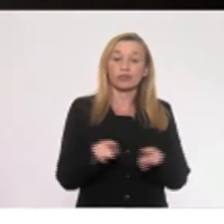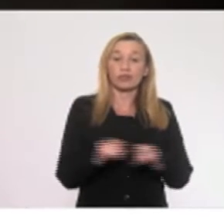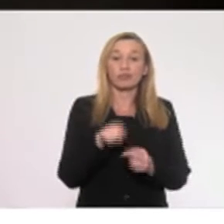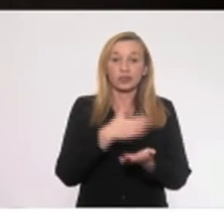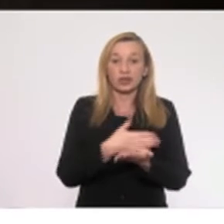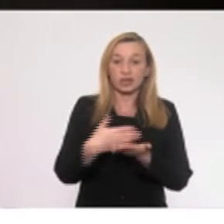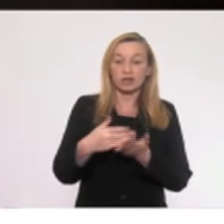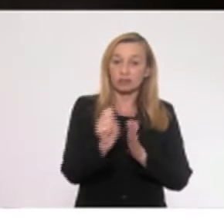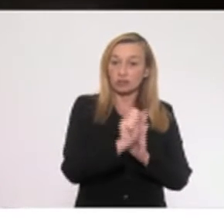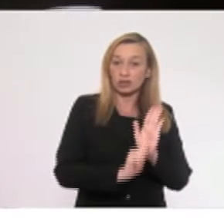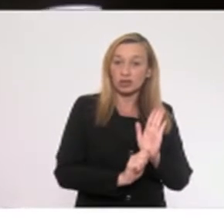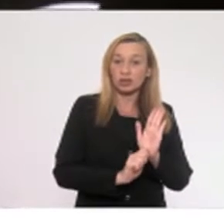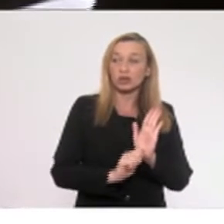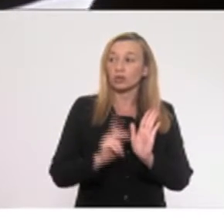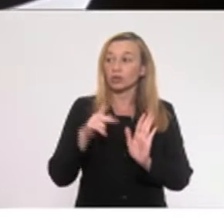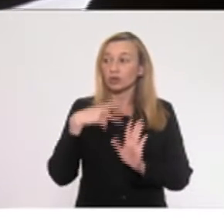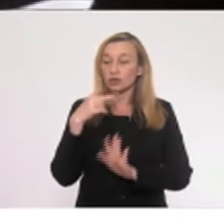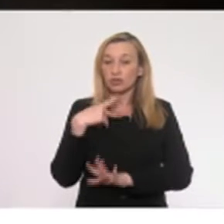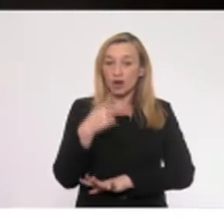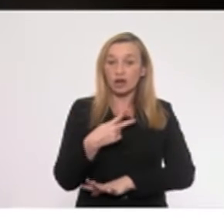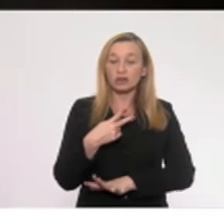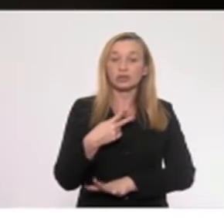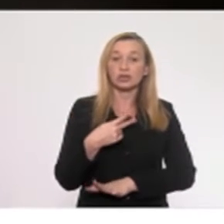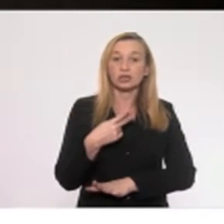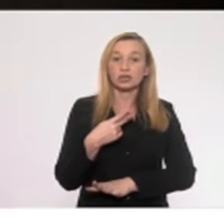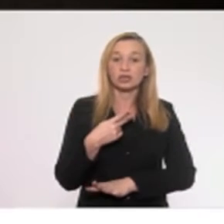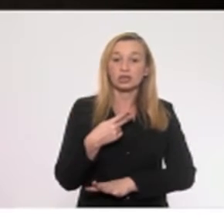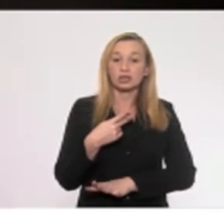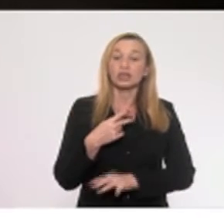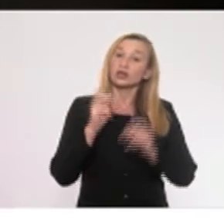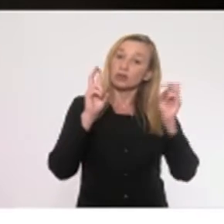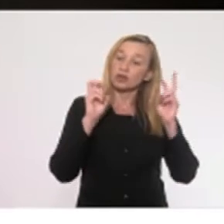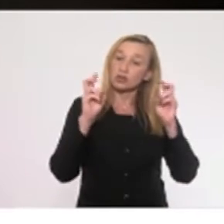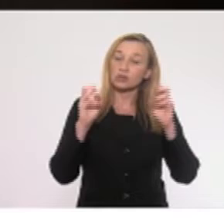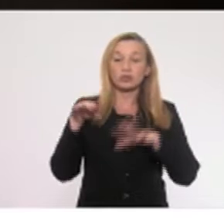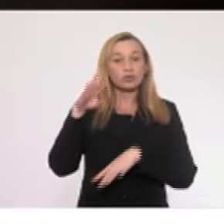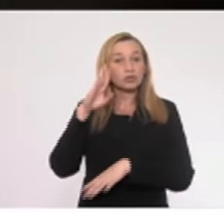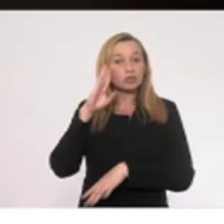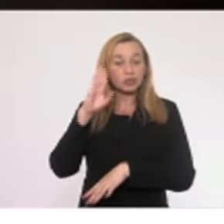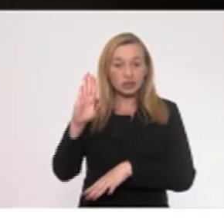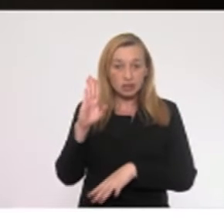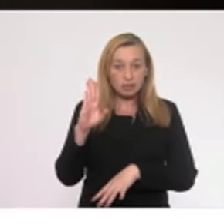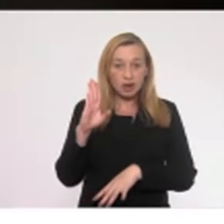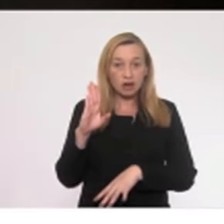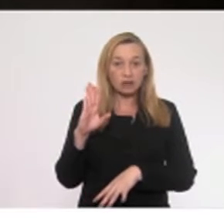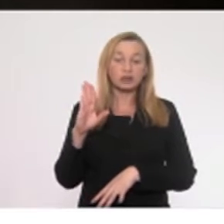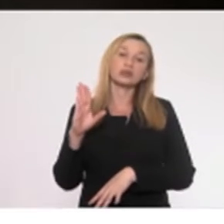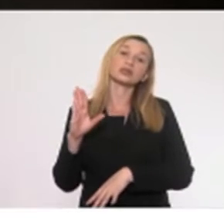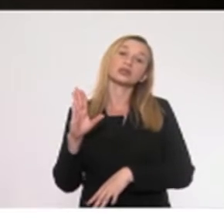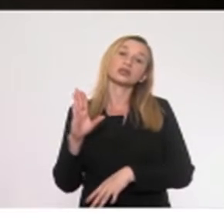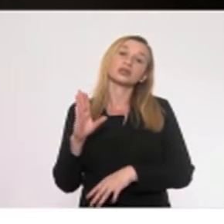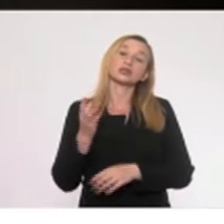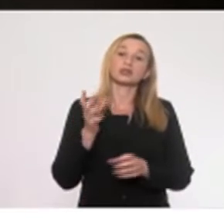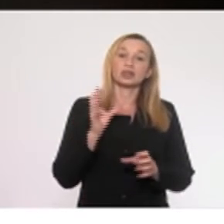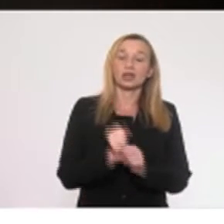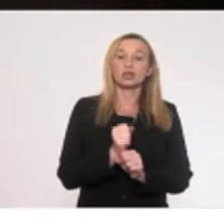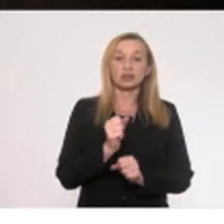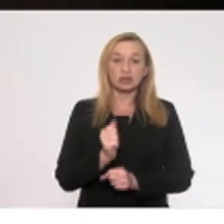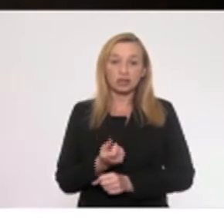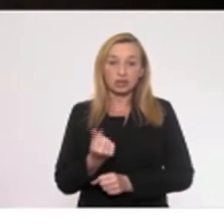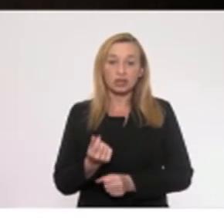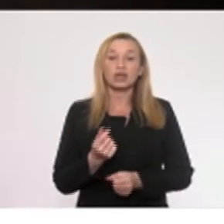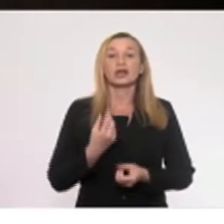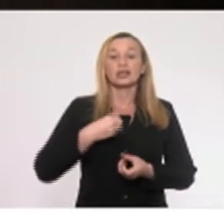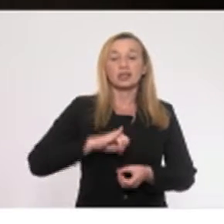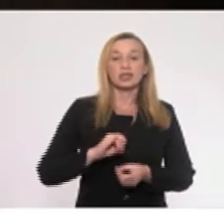do relatório, quando digo que estabelecer as questões que são específicas na lei orçamentária. E aí, se